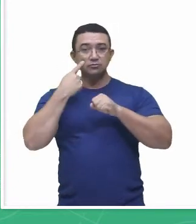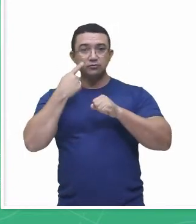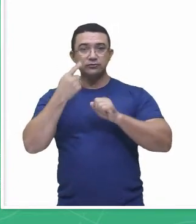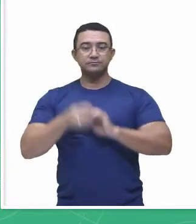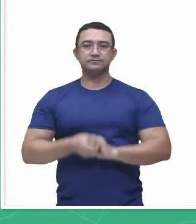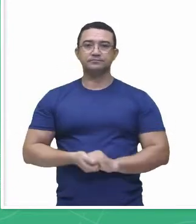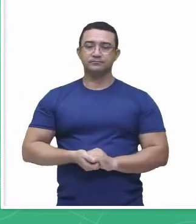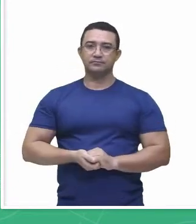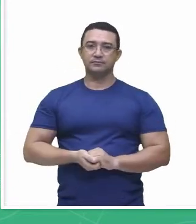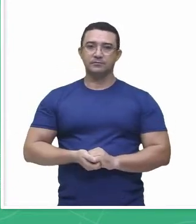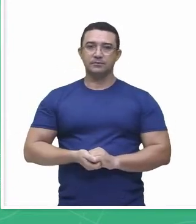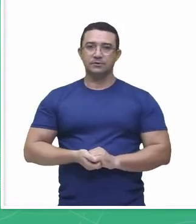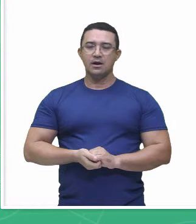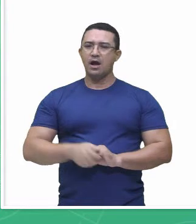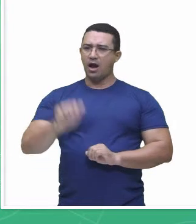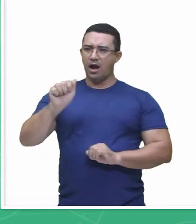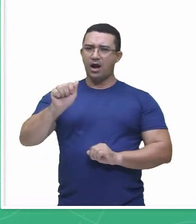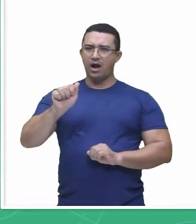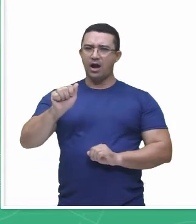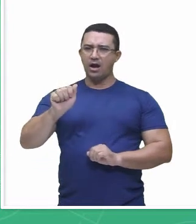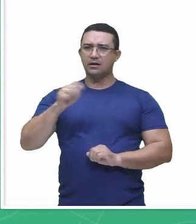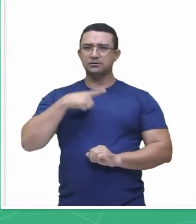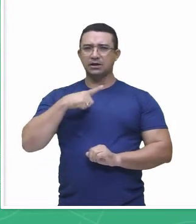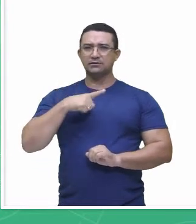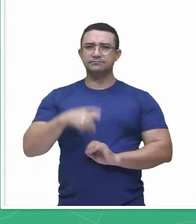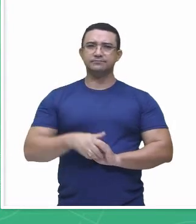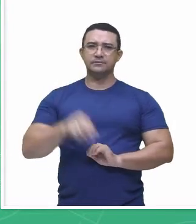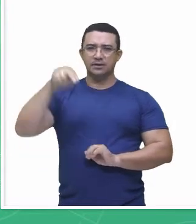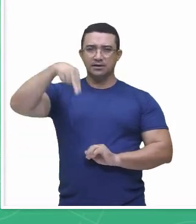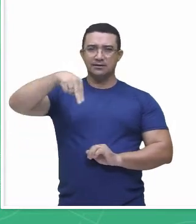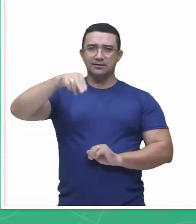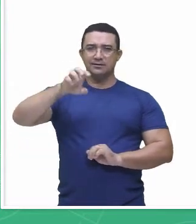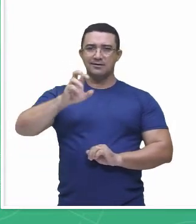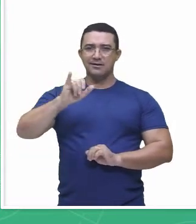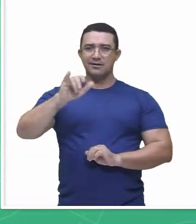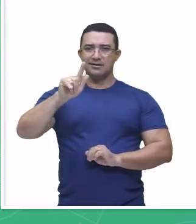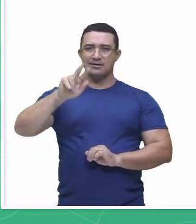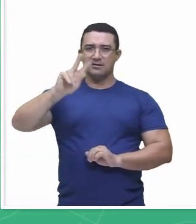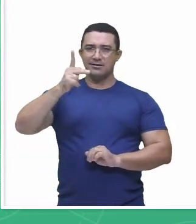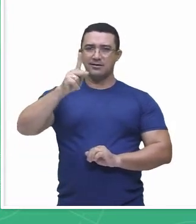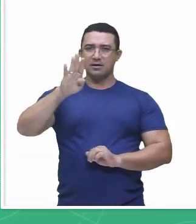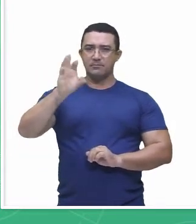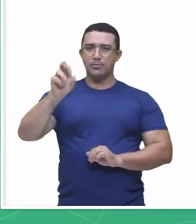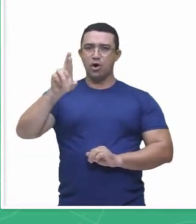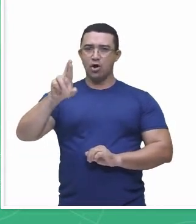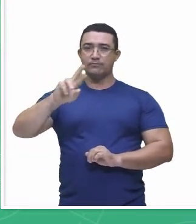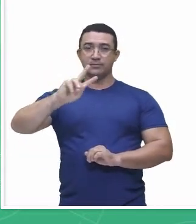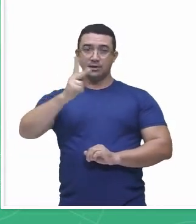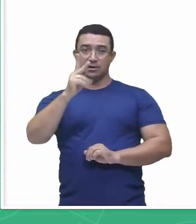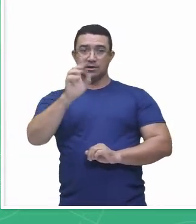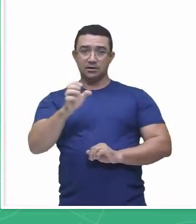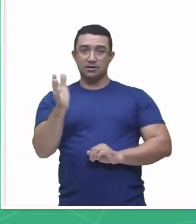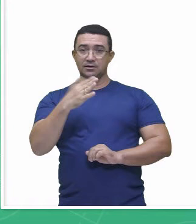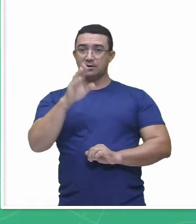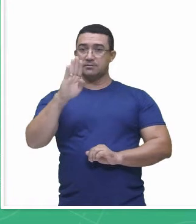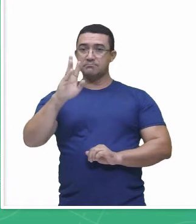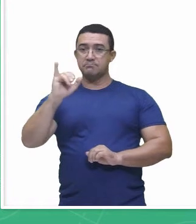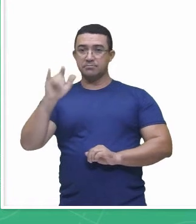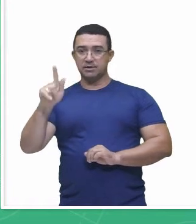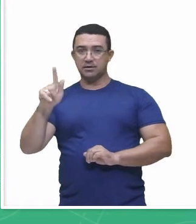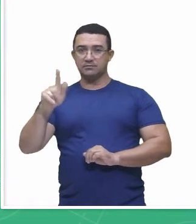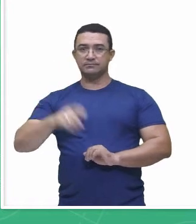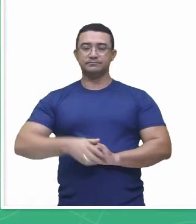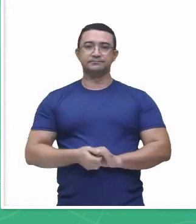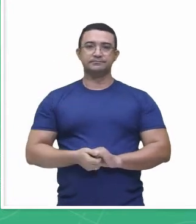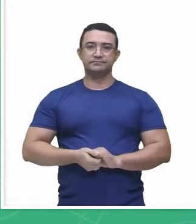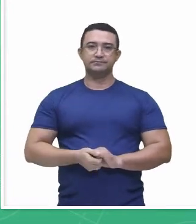eliminação. Na letra A, nós temos, então, neighbor, he e big. Big com certeza é um adjetivo, aqui he